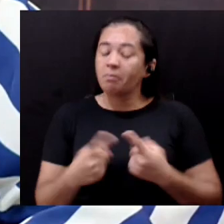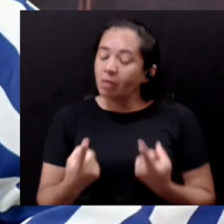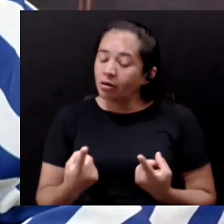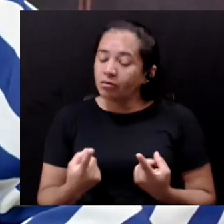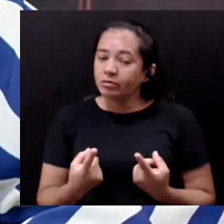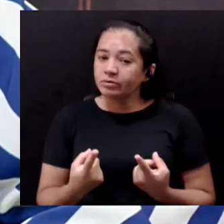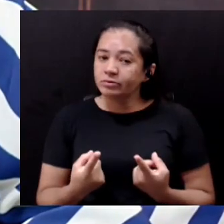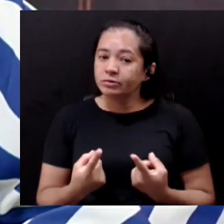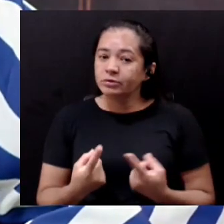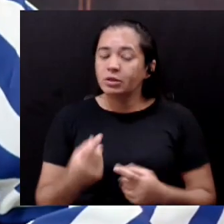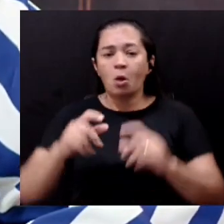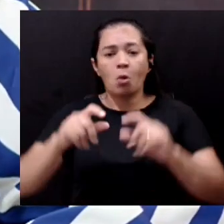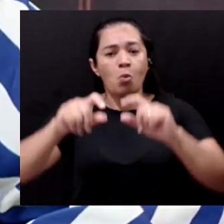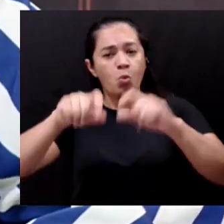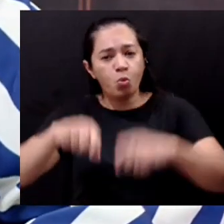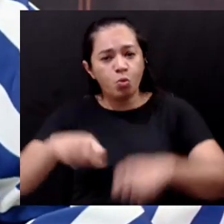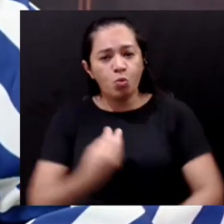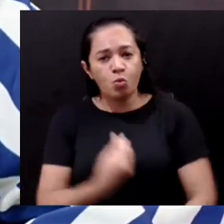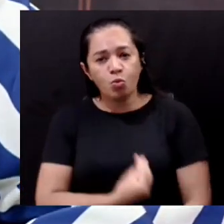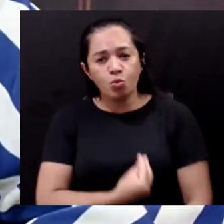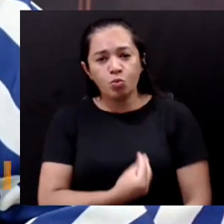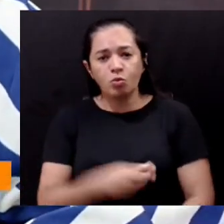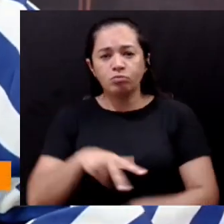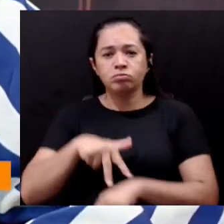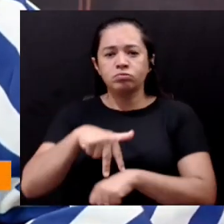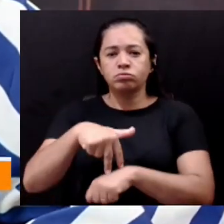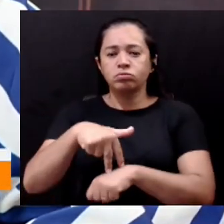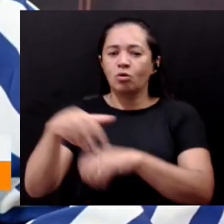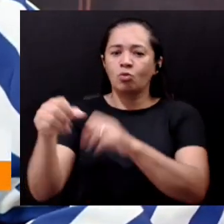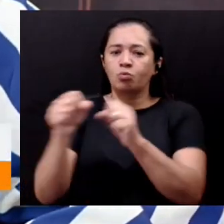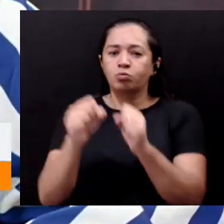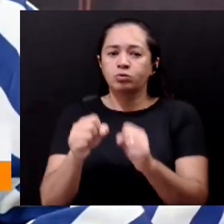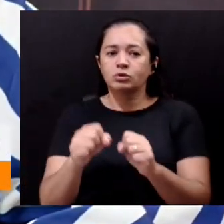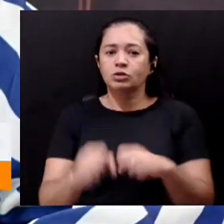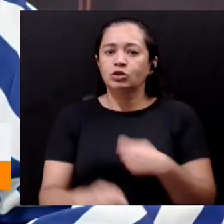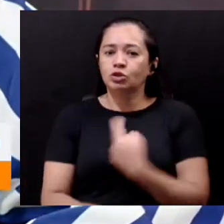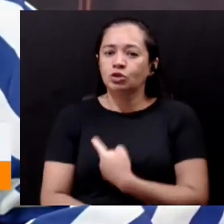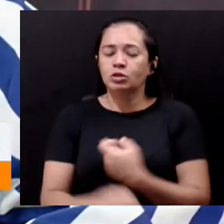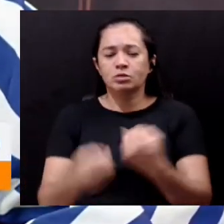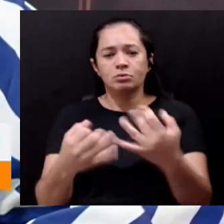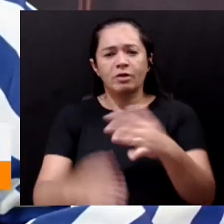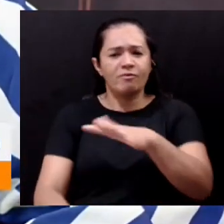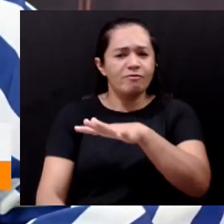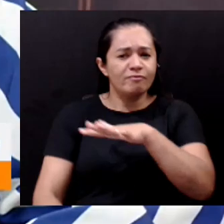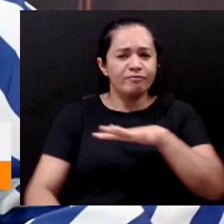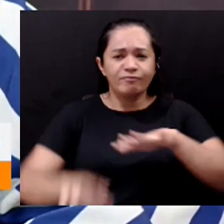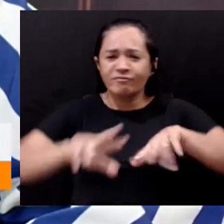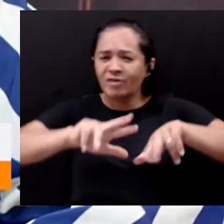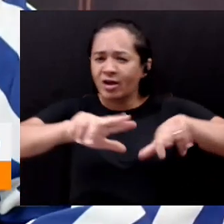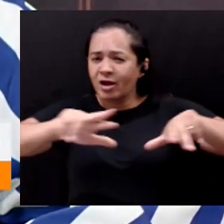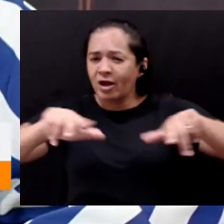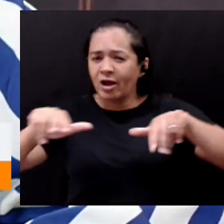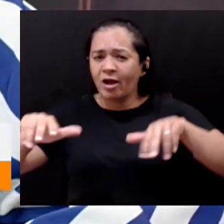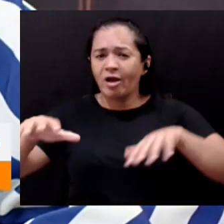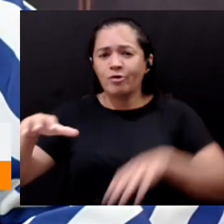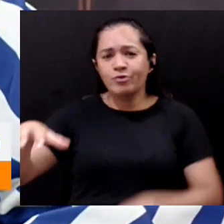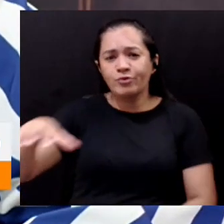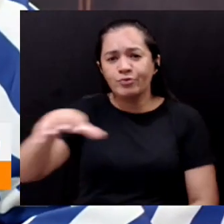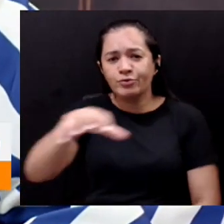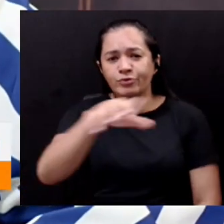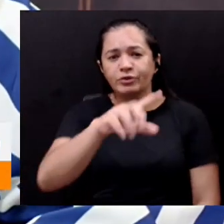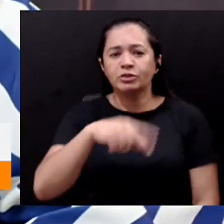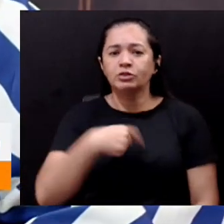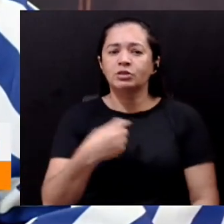uma posição de poder, e aí a gente está dizendo nos vários âmbitos, né? Claro que aqui eu vou trazer mais e vou falar muito mais da empresa, com os